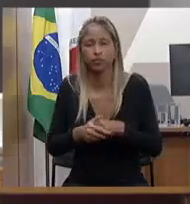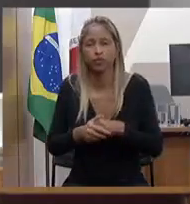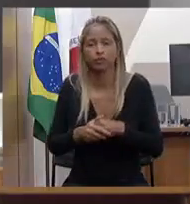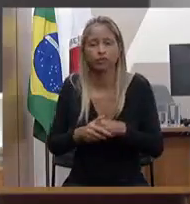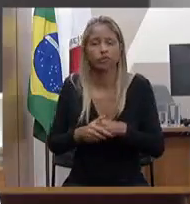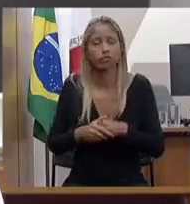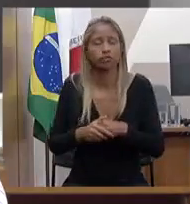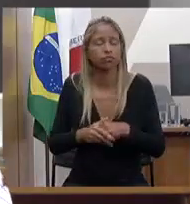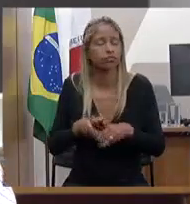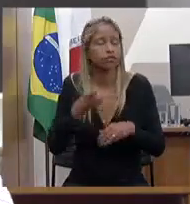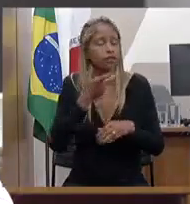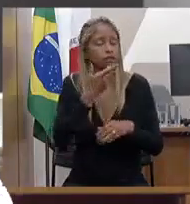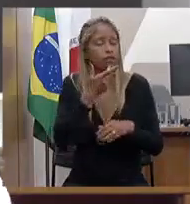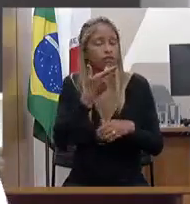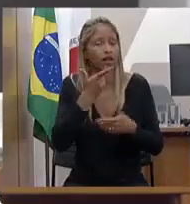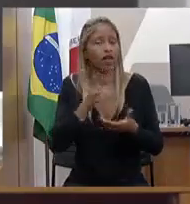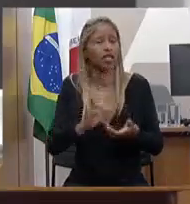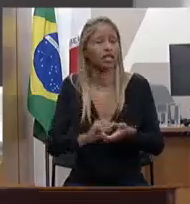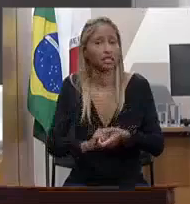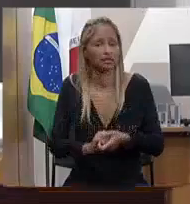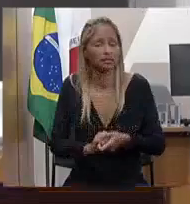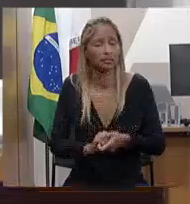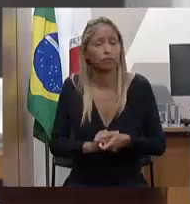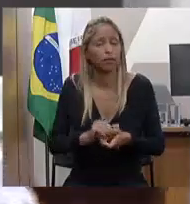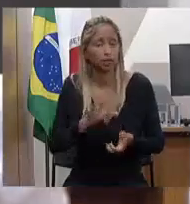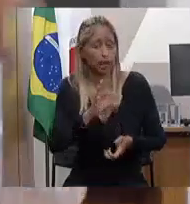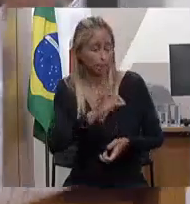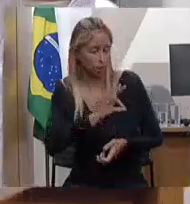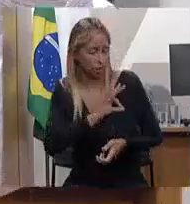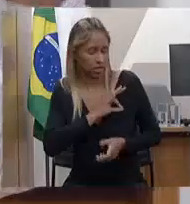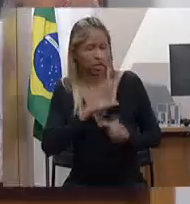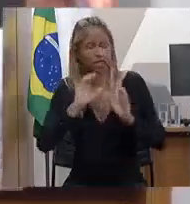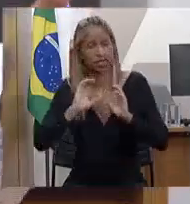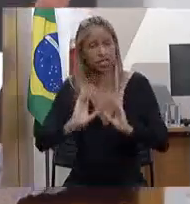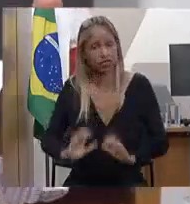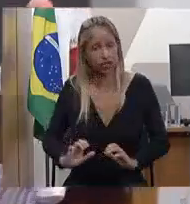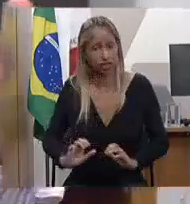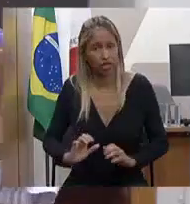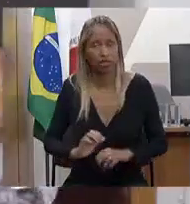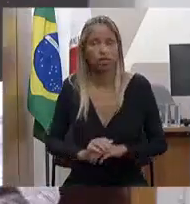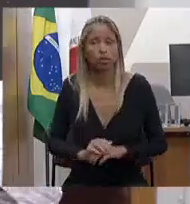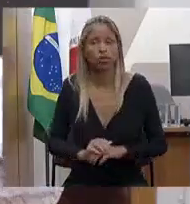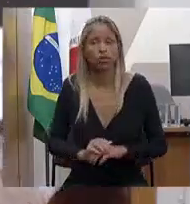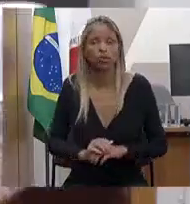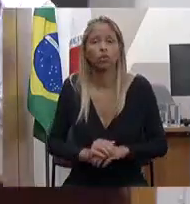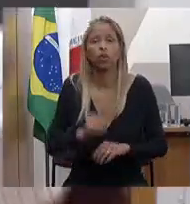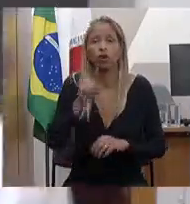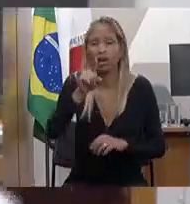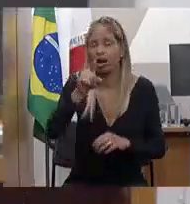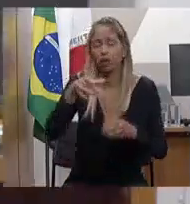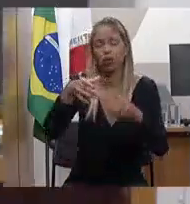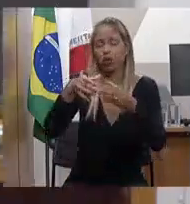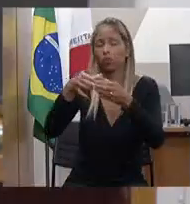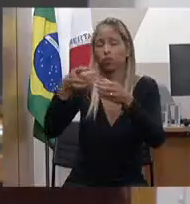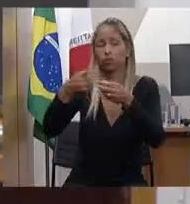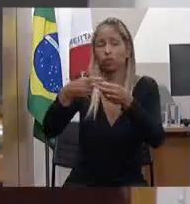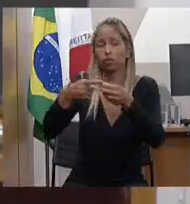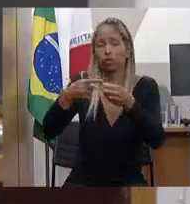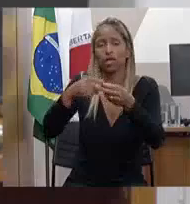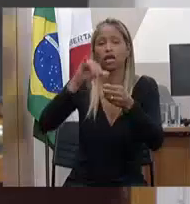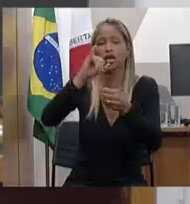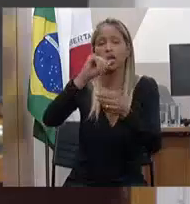falas né da Polícia Civil o cerest lá de de